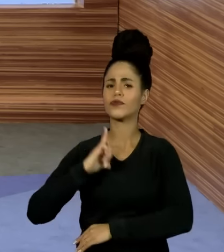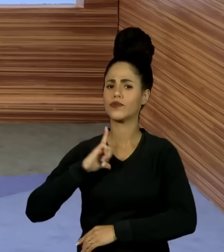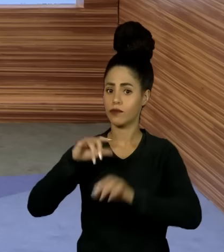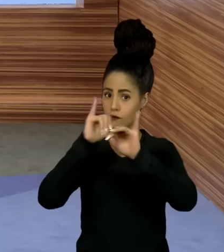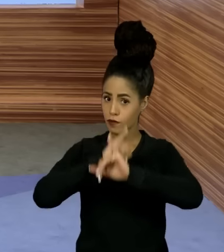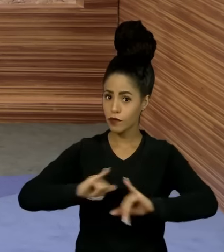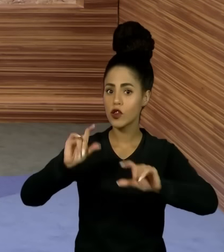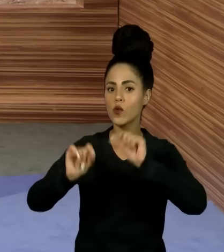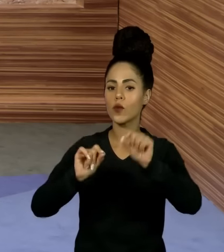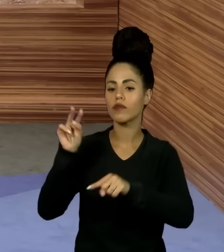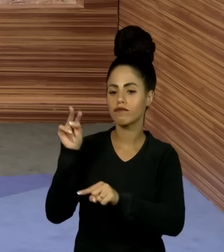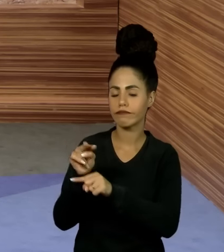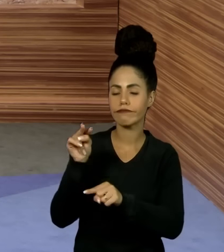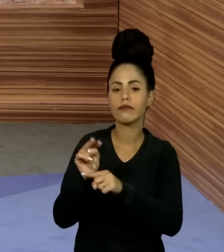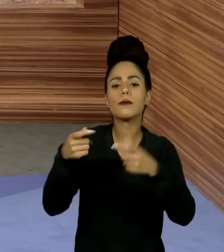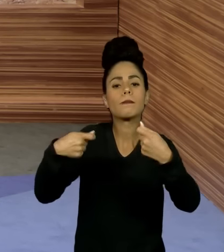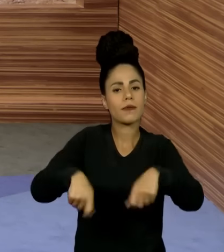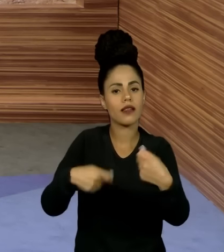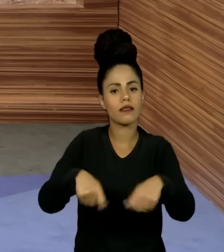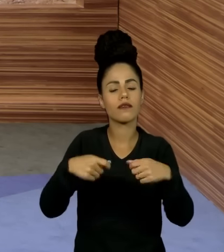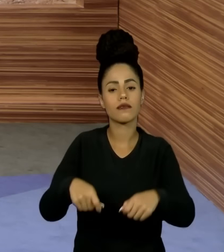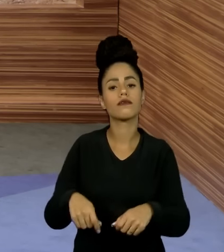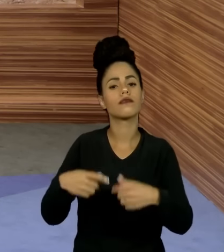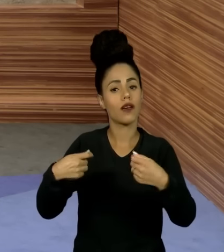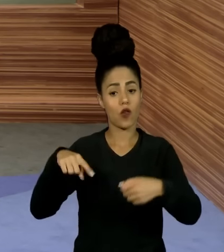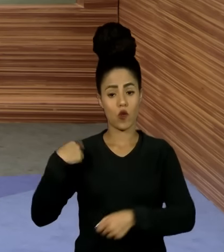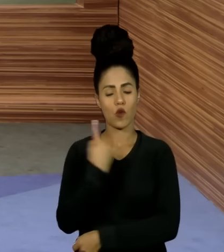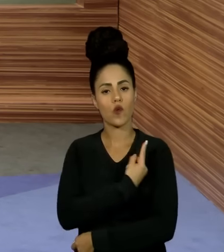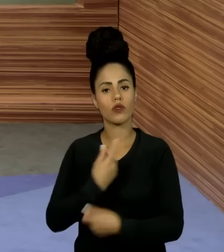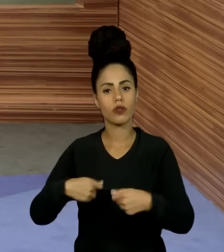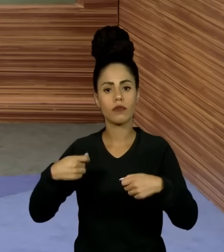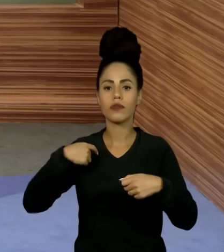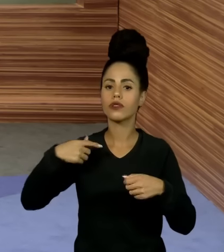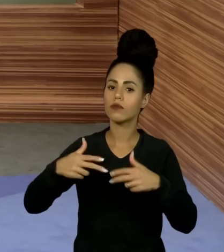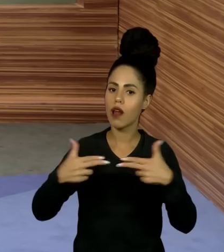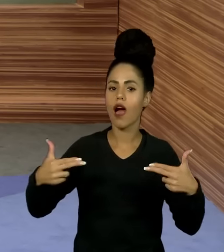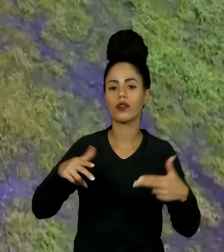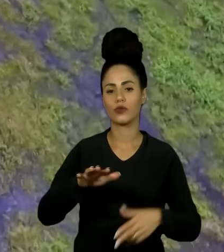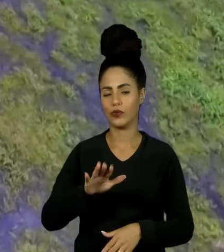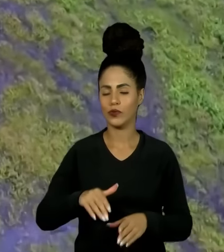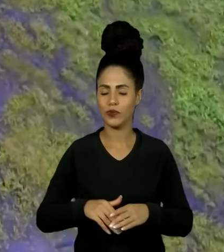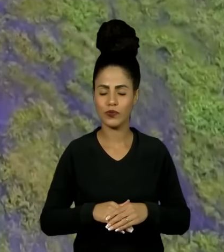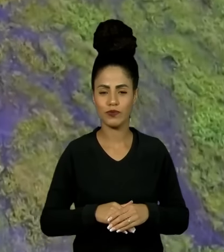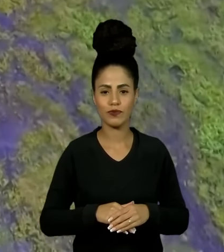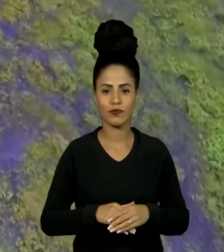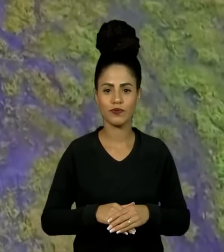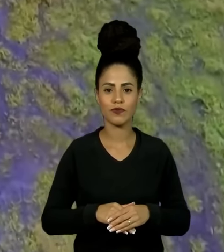que a conservação do bioma depende da manutenção dos ciclos das águas.